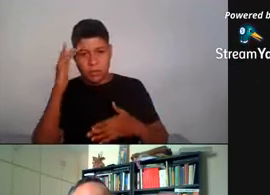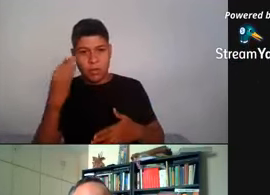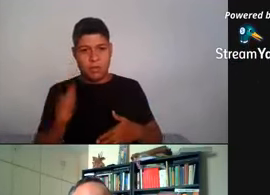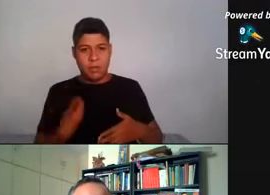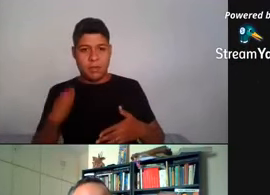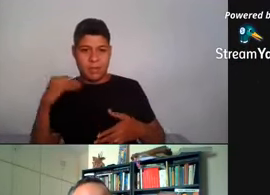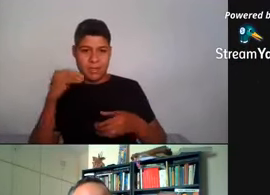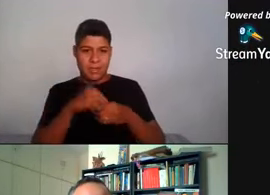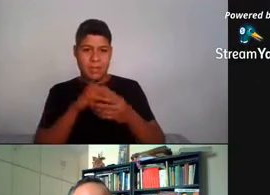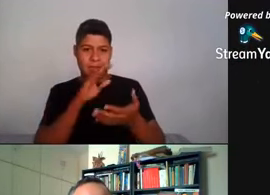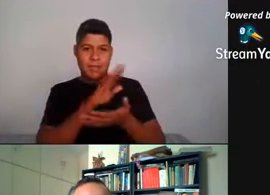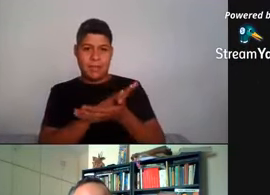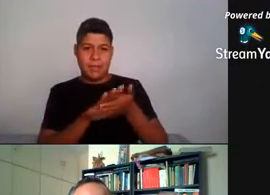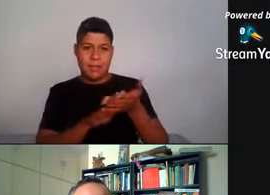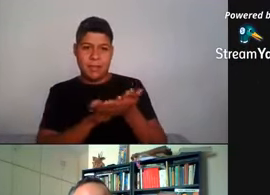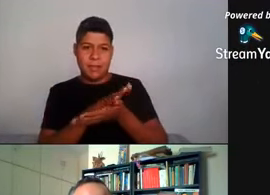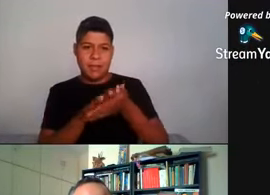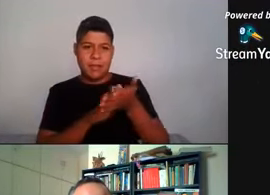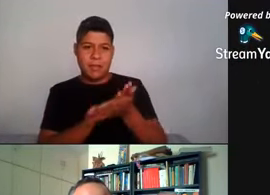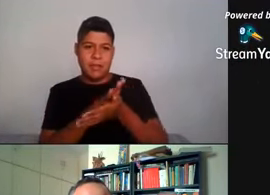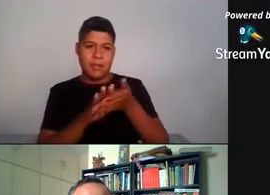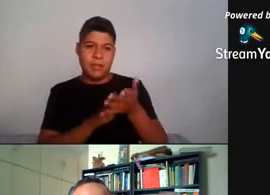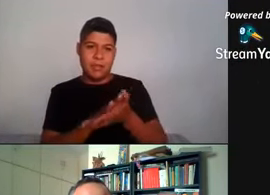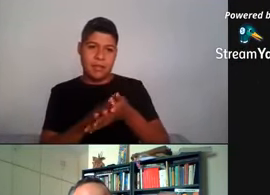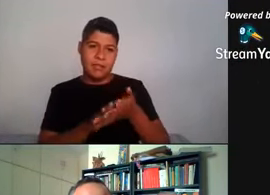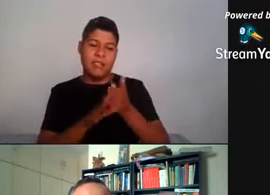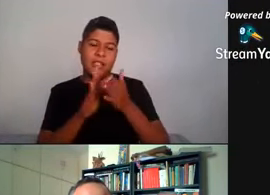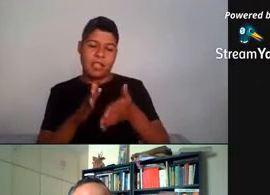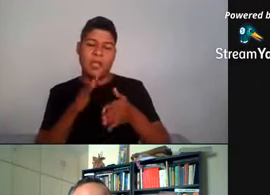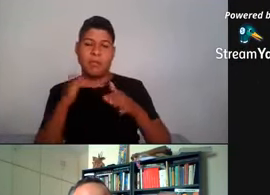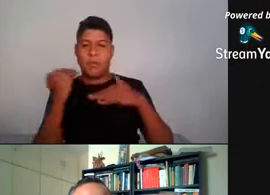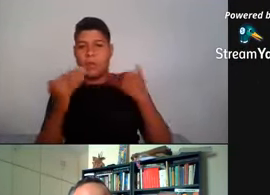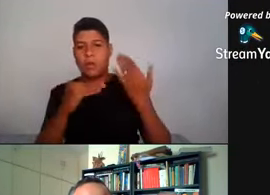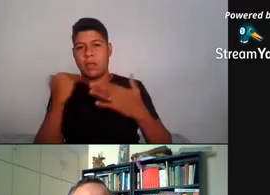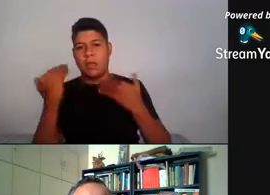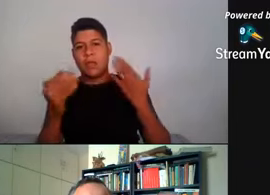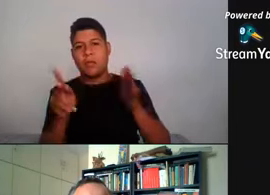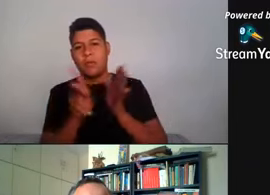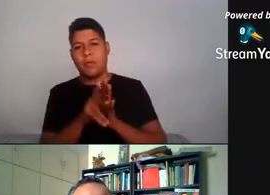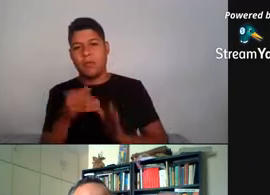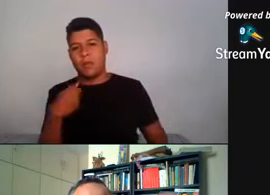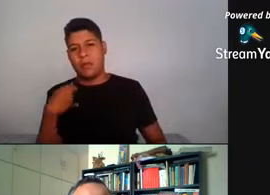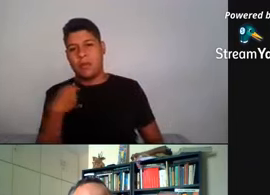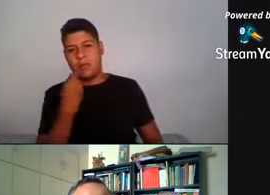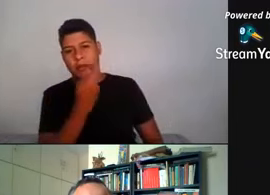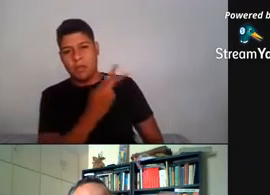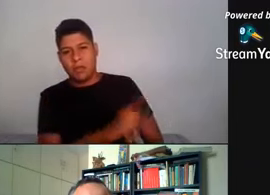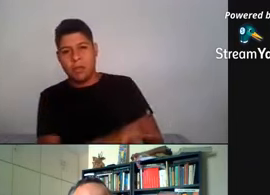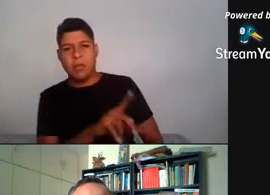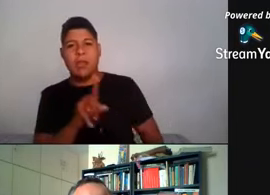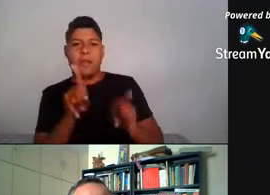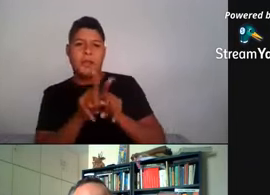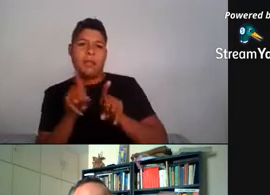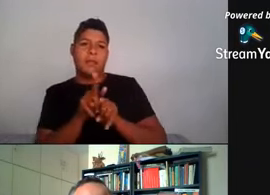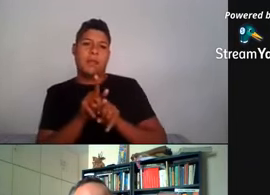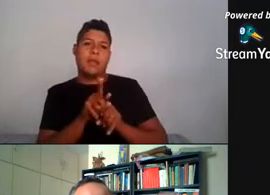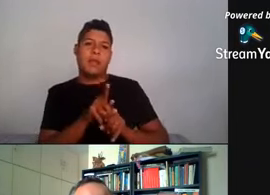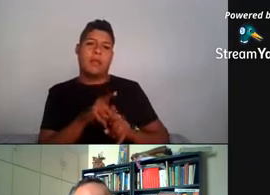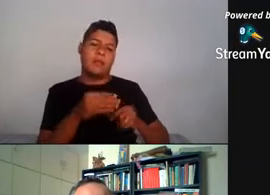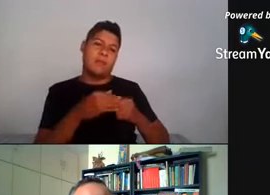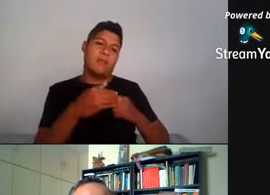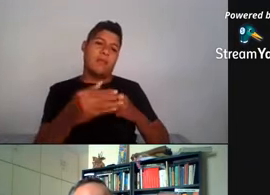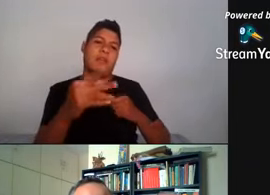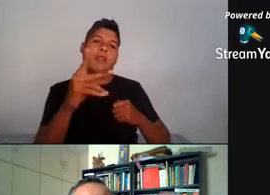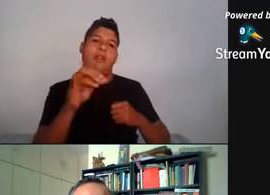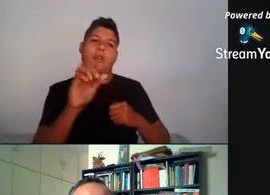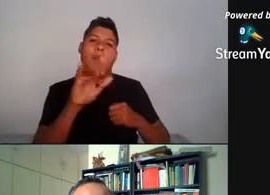gente, né, e já faleceram em função da idade, em função do pós-pólio e outras coisas.